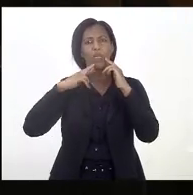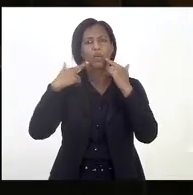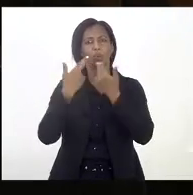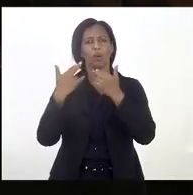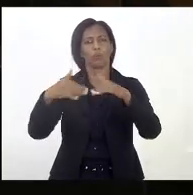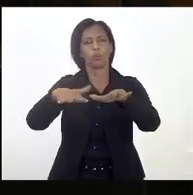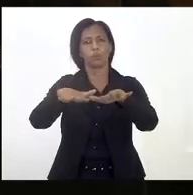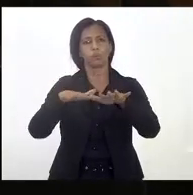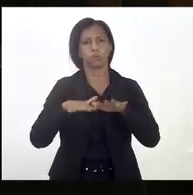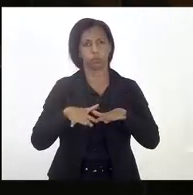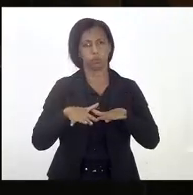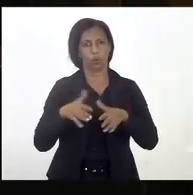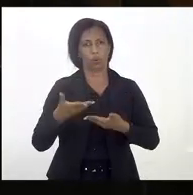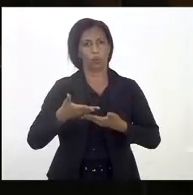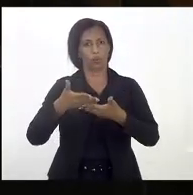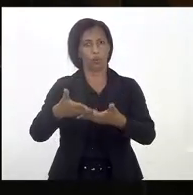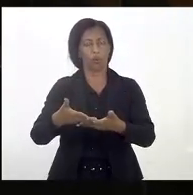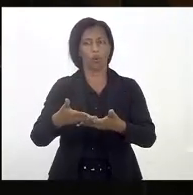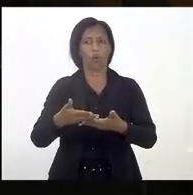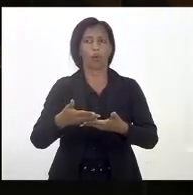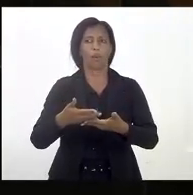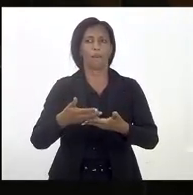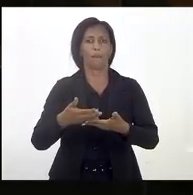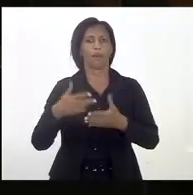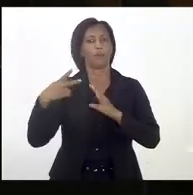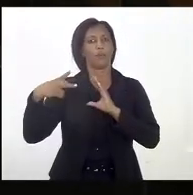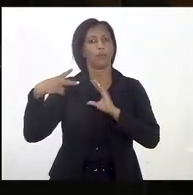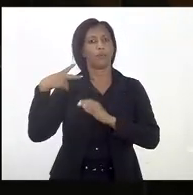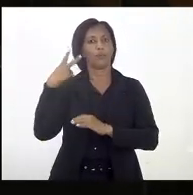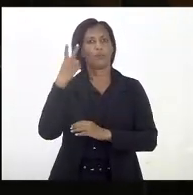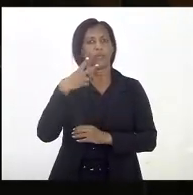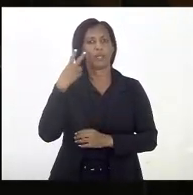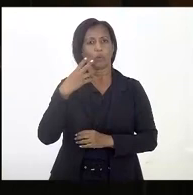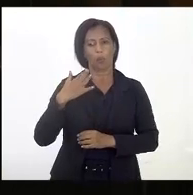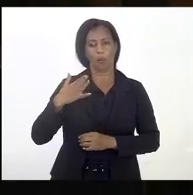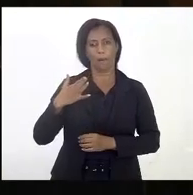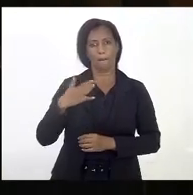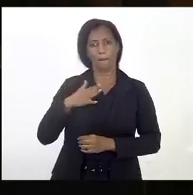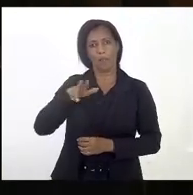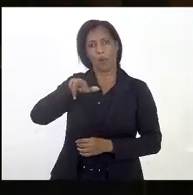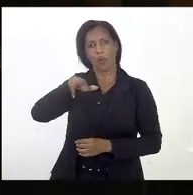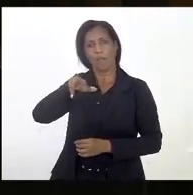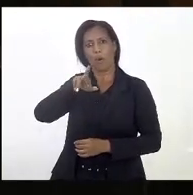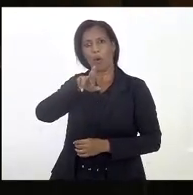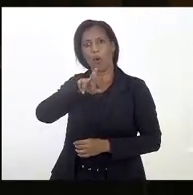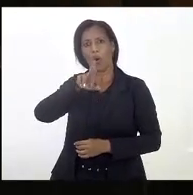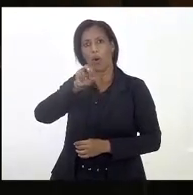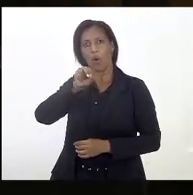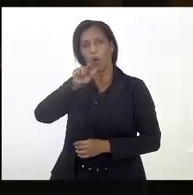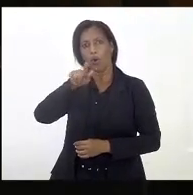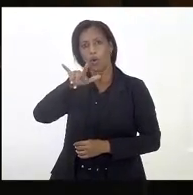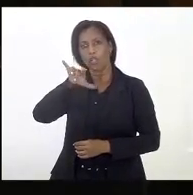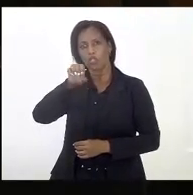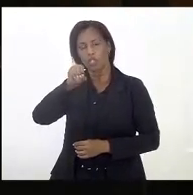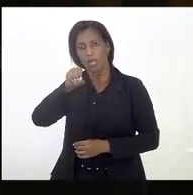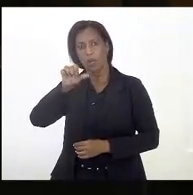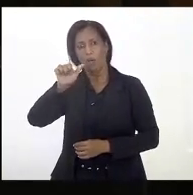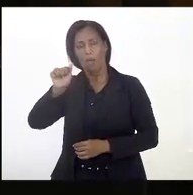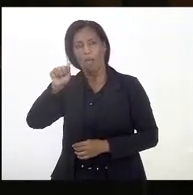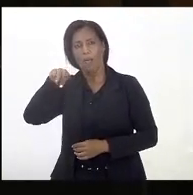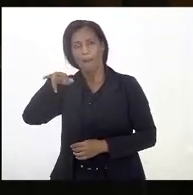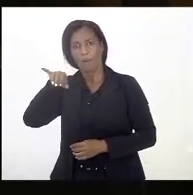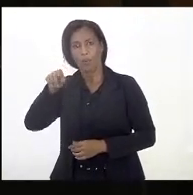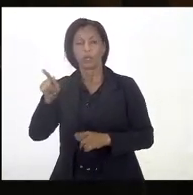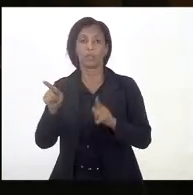é convocada pelo vereador joanir de Moura com a presença do meu irmão Vereador Rogério Amorim que também é integrante da